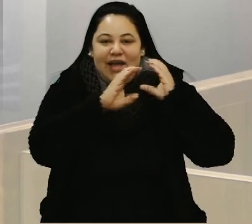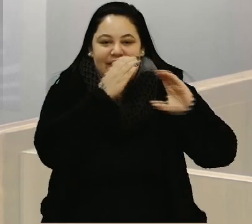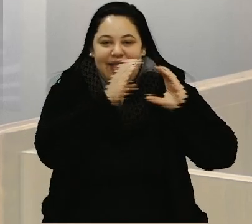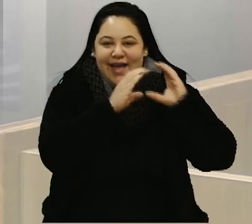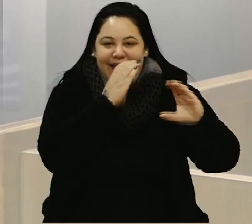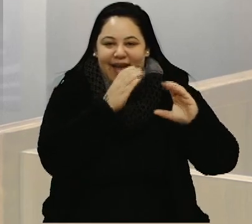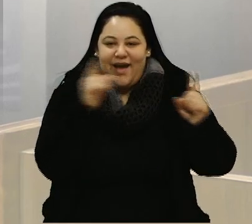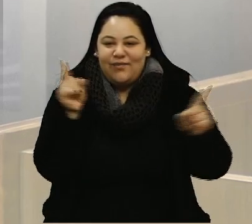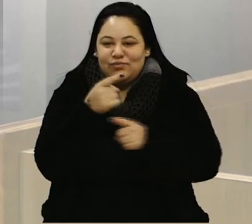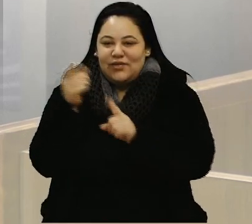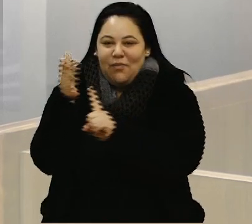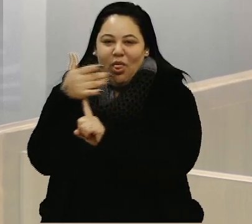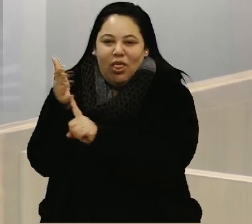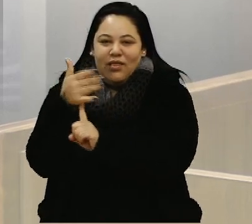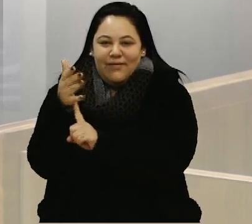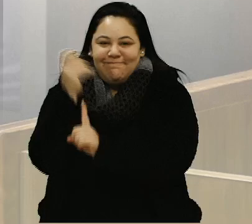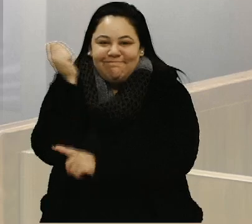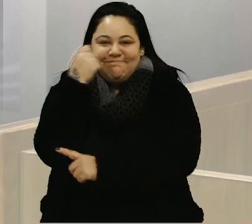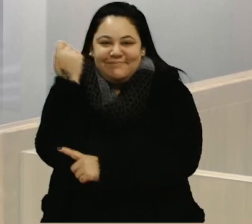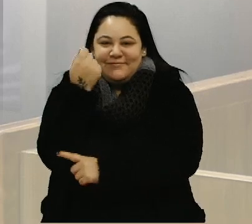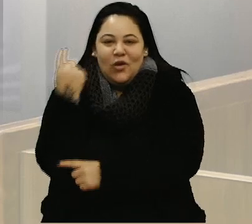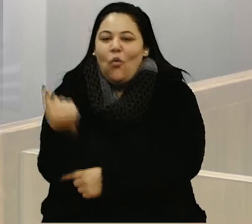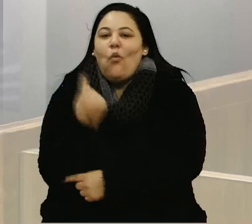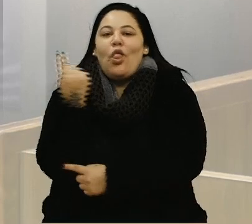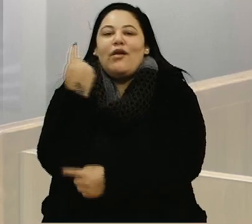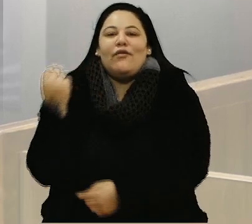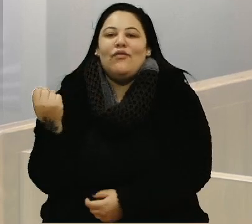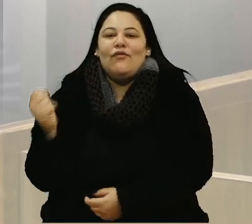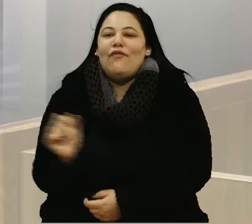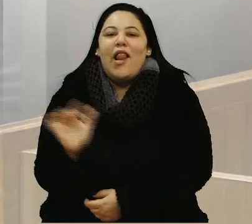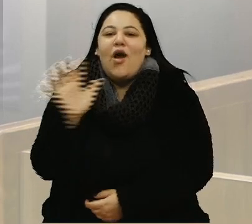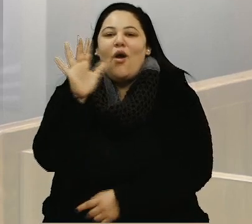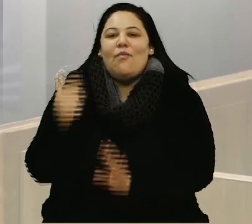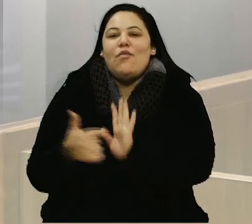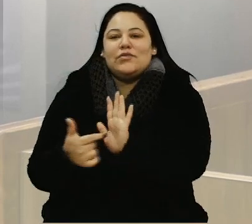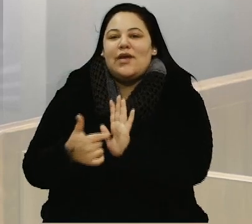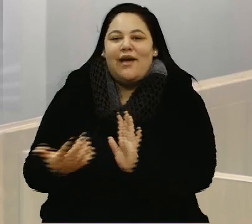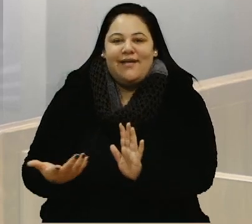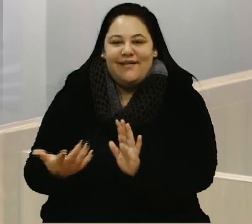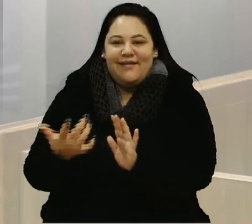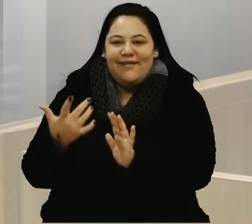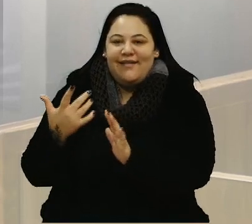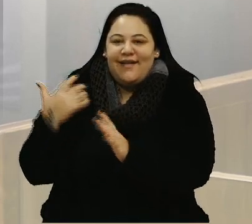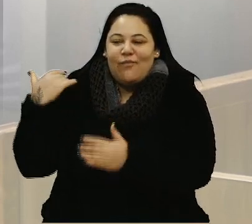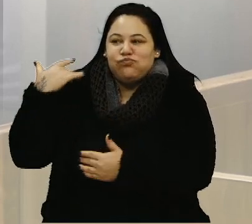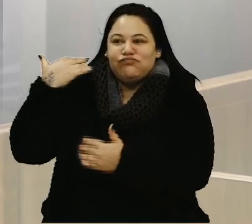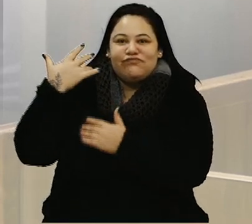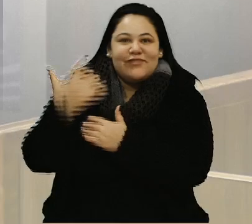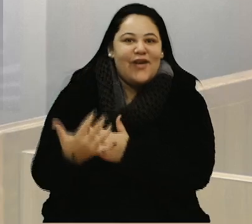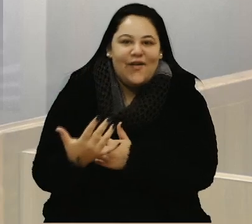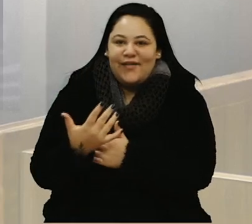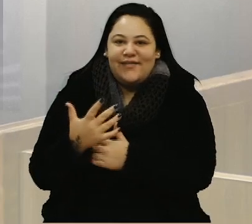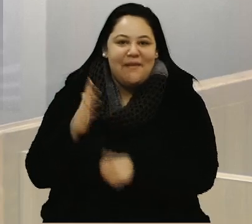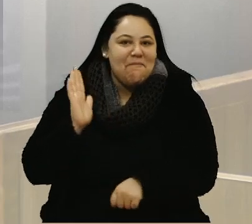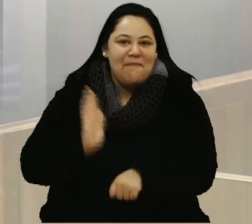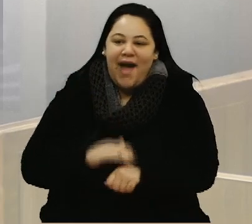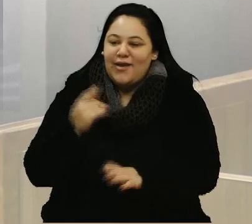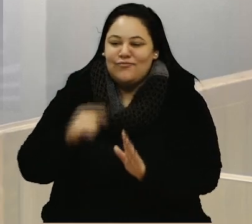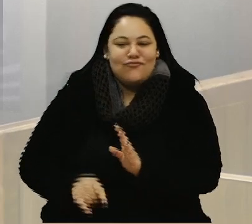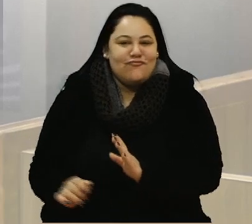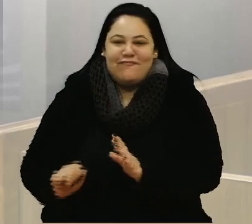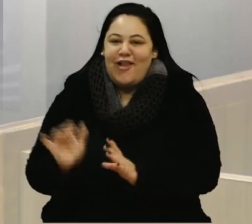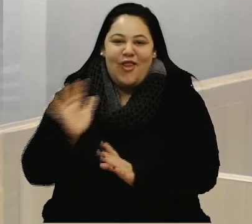rio-grandense, como o nosso único valor. A nossa história é muito além disso, os nossos valores vão muito além